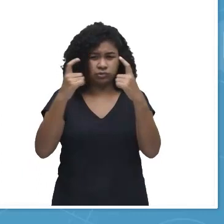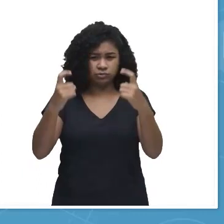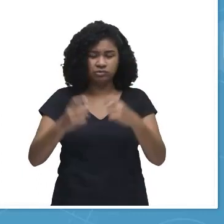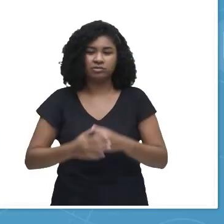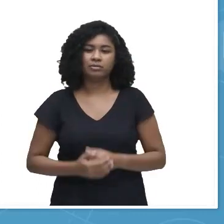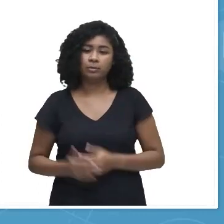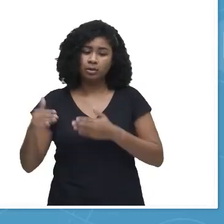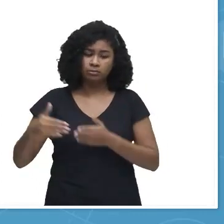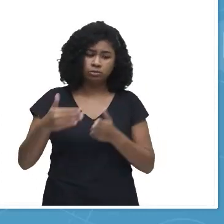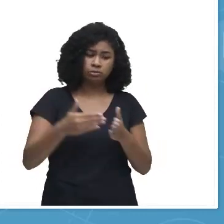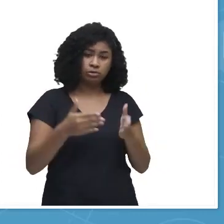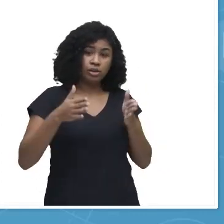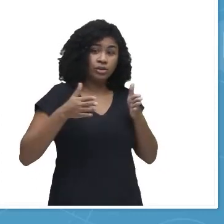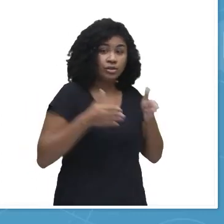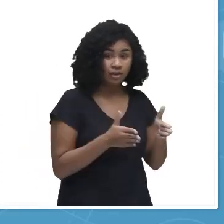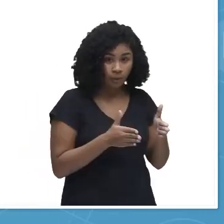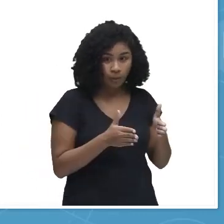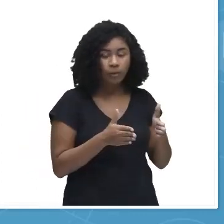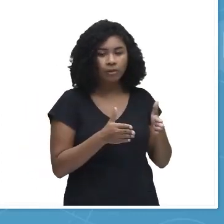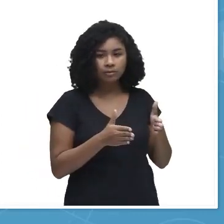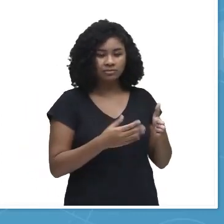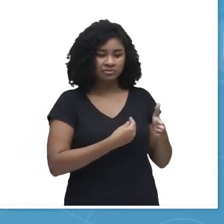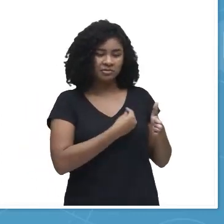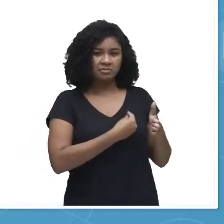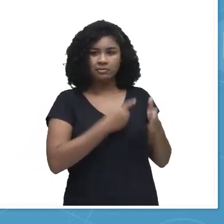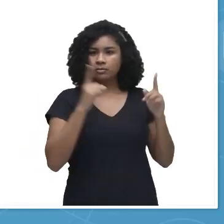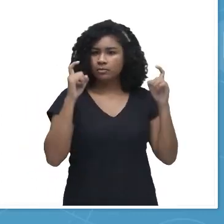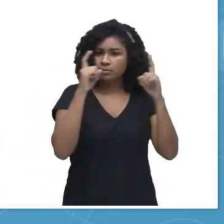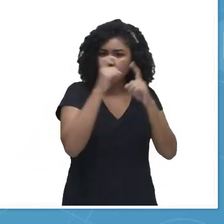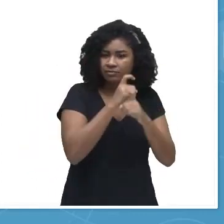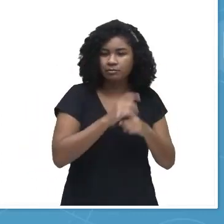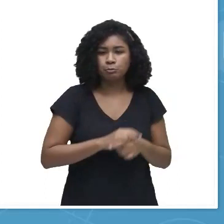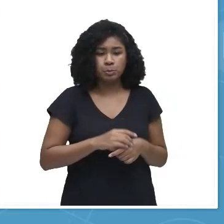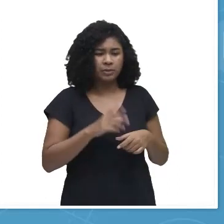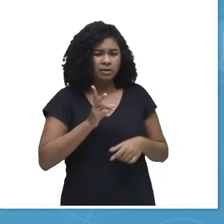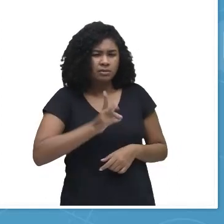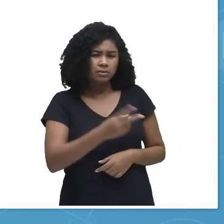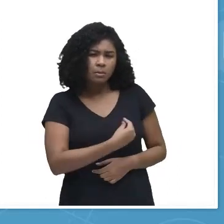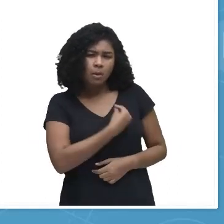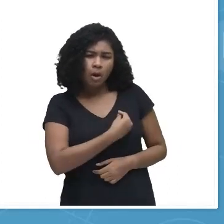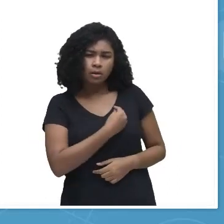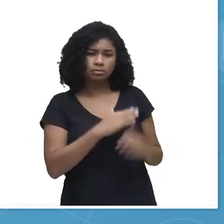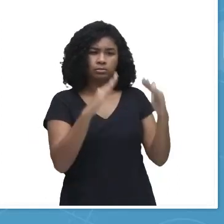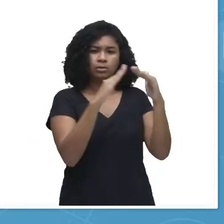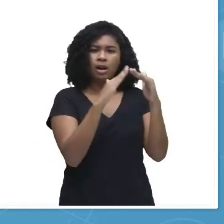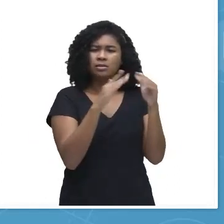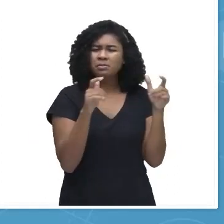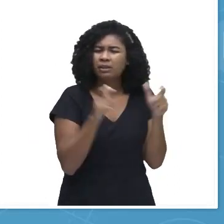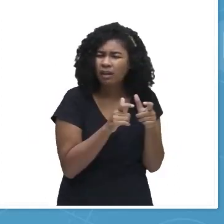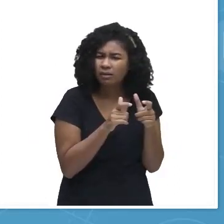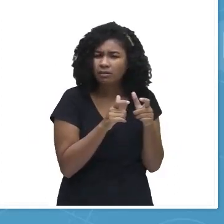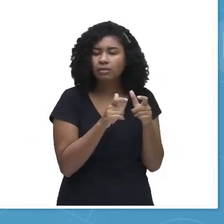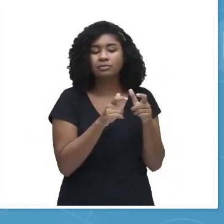vida fácil, era obrigado a morar em senzalas, que eram locais pequenos, geralmente galpão da fazenda em que trabalhavam, e